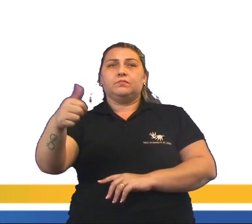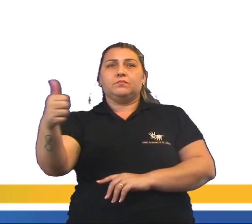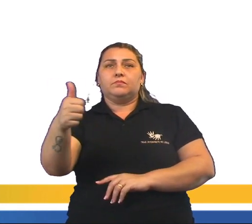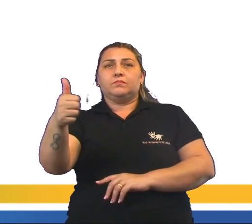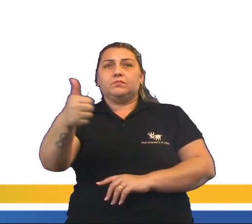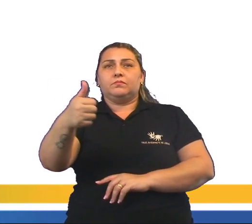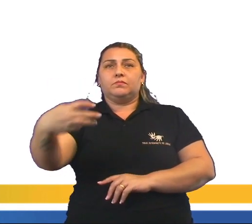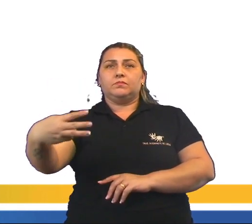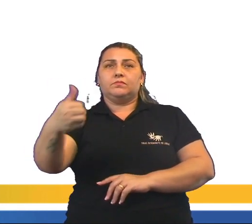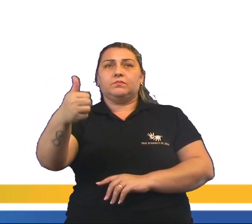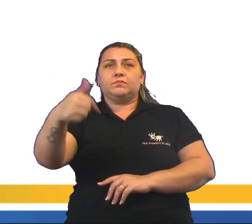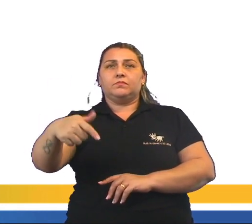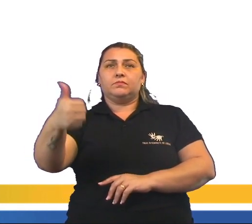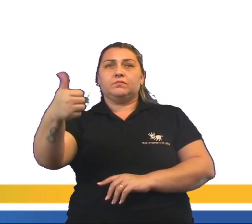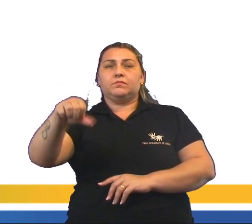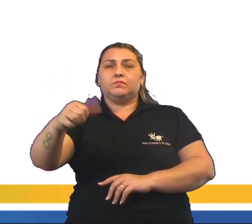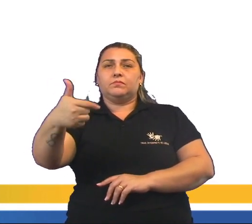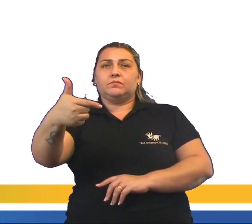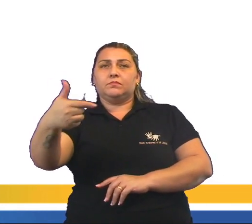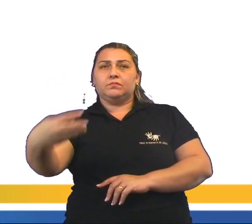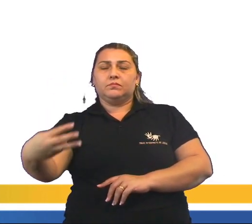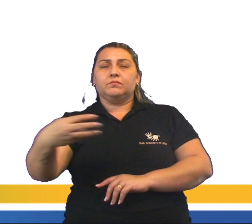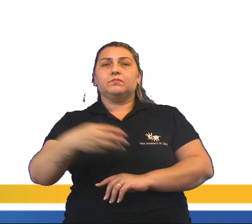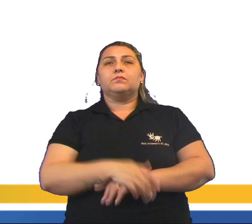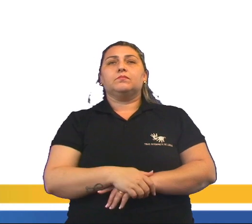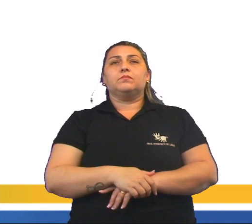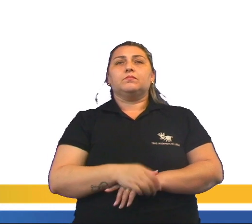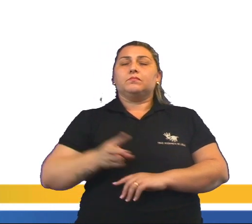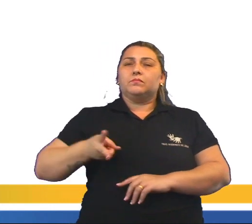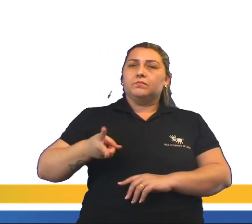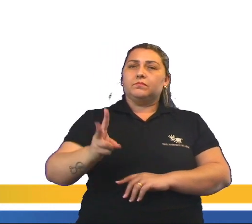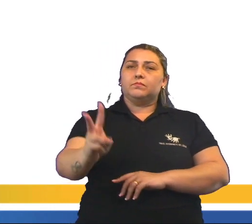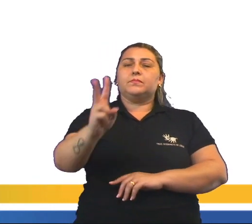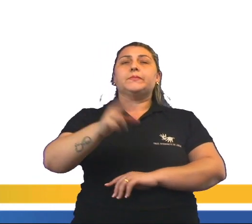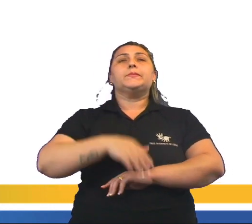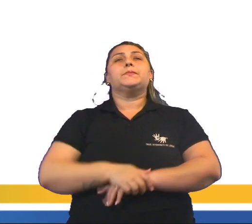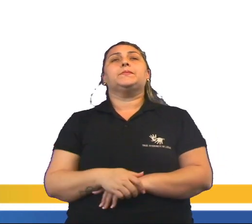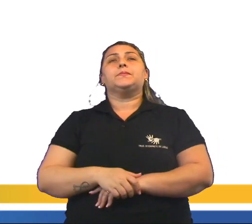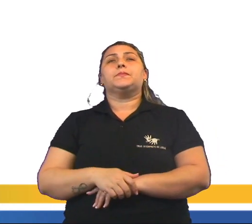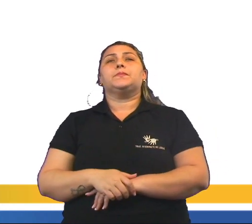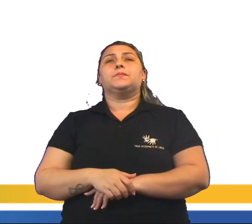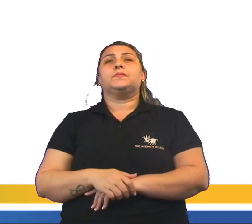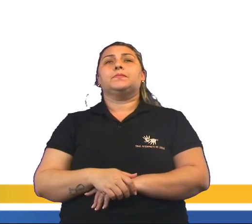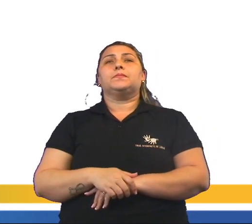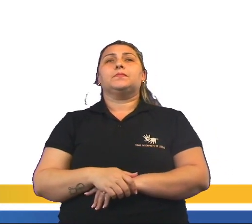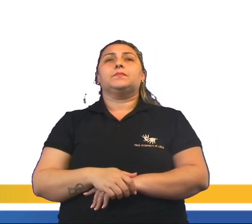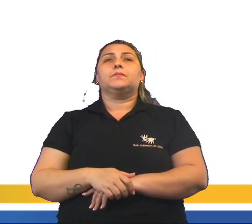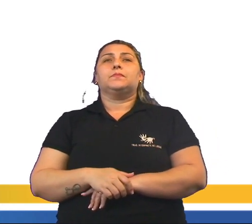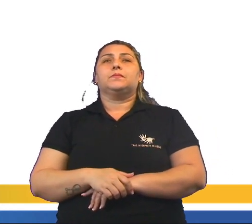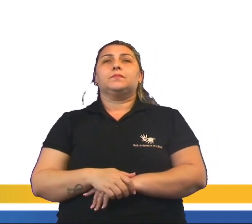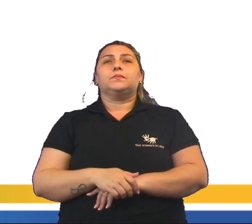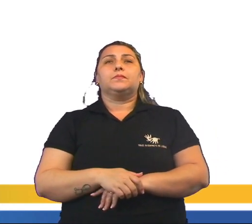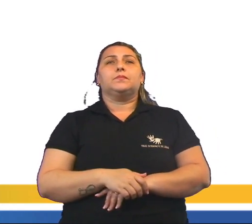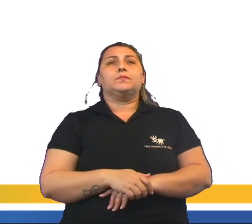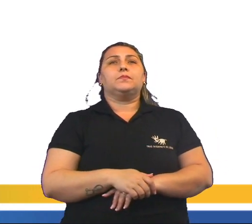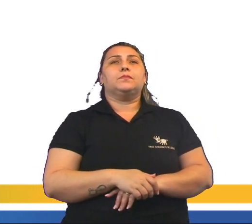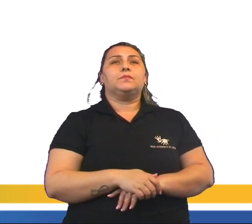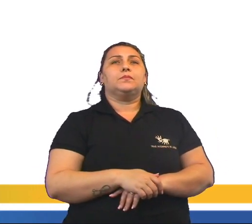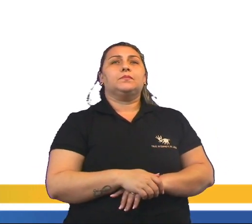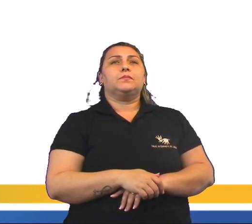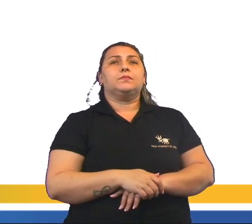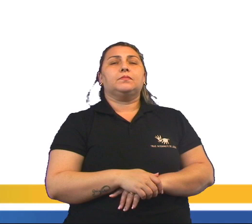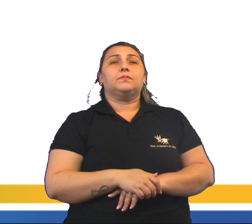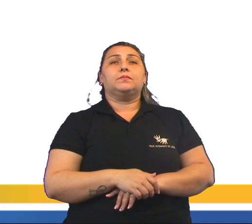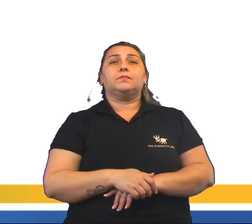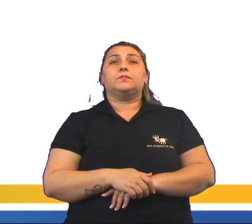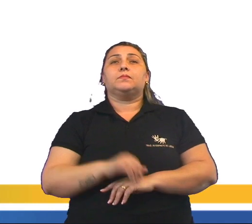5 7 11 13 17 19 23 e aí por diante ele dá uma sequência para